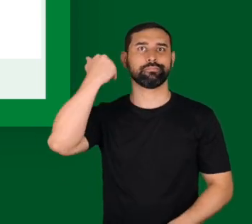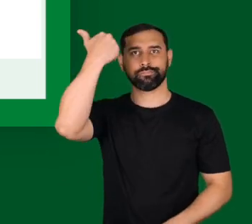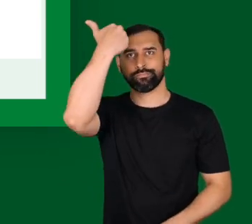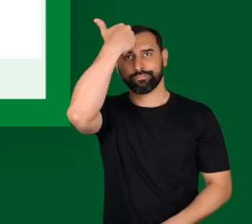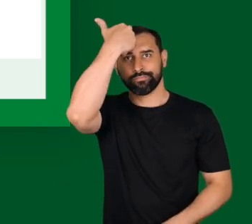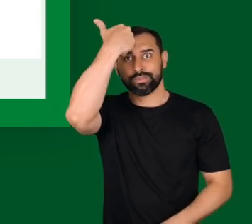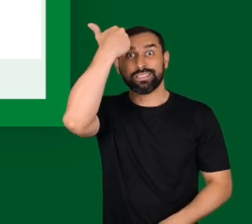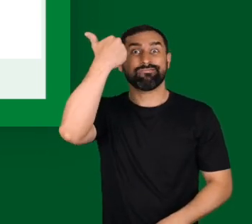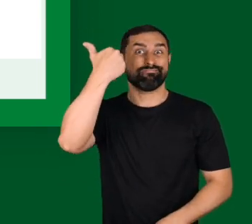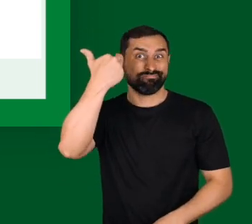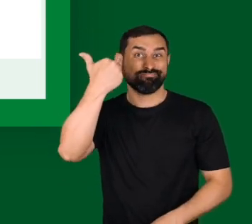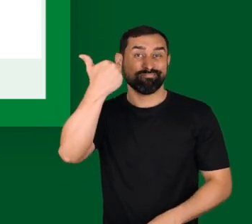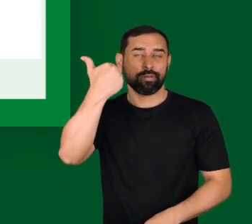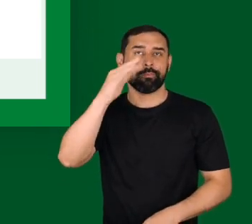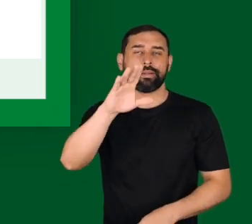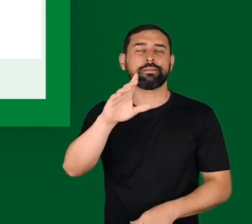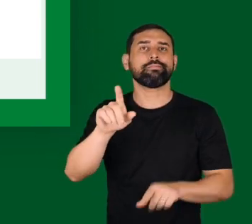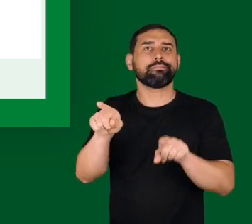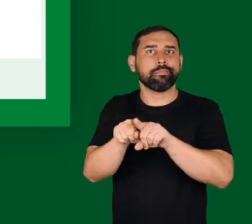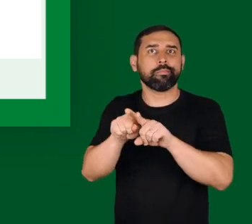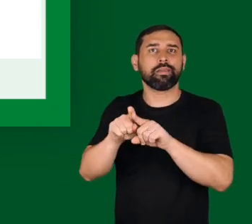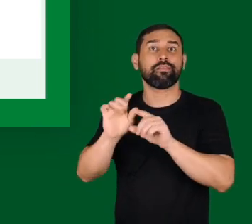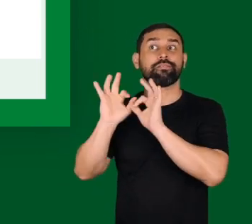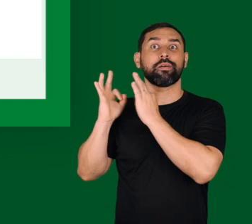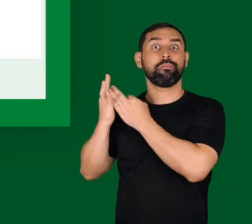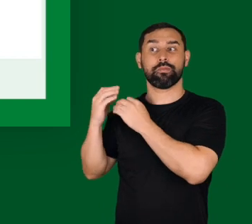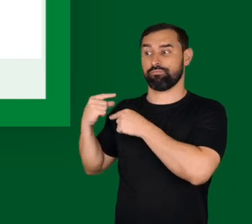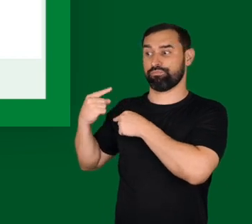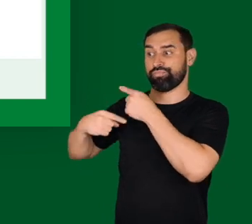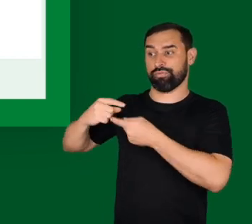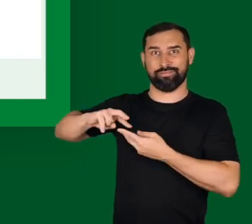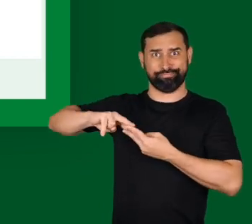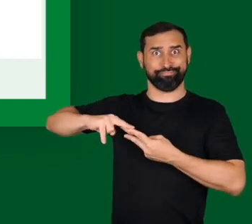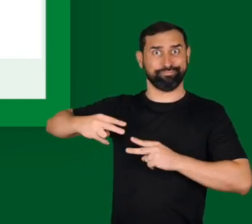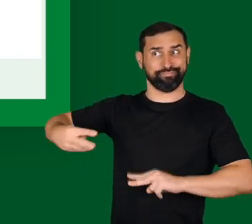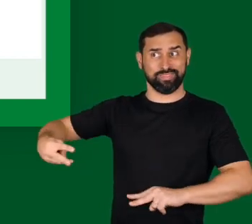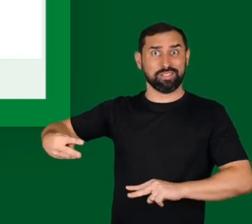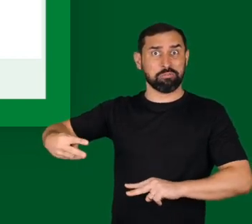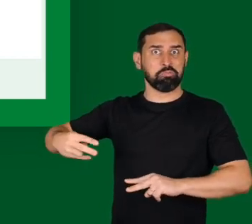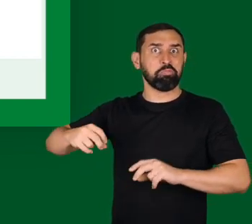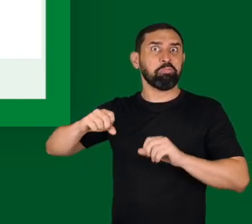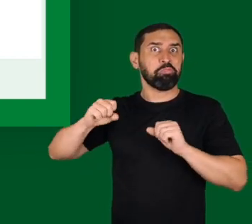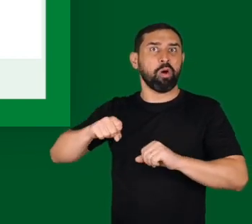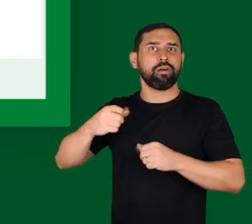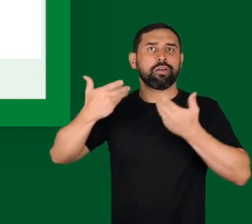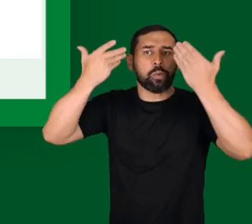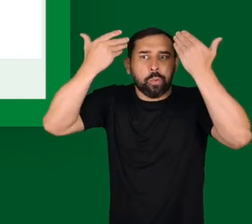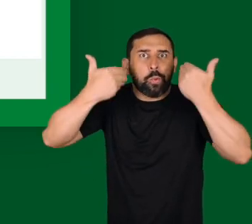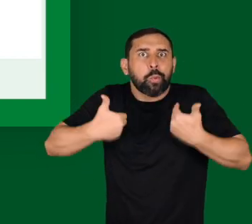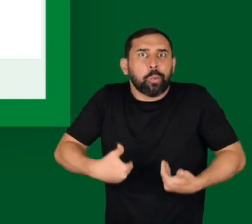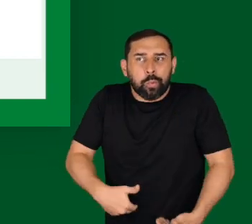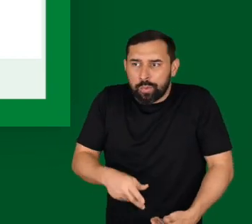que são condições genéticas, que podem levar a alterações